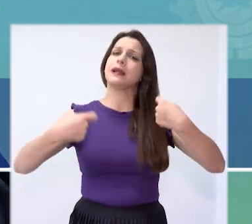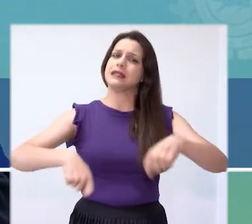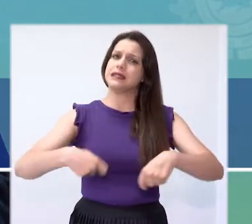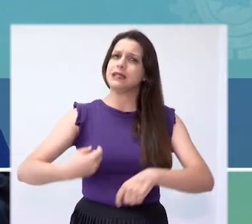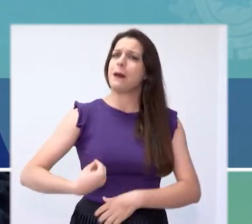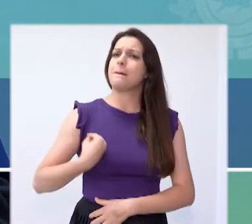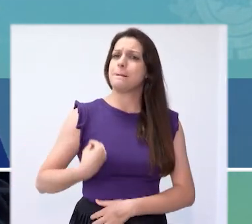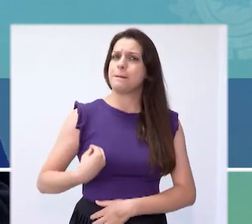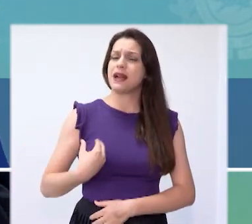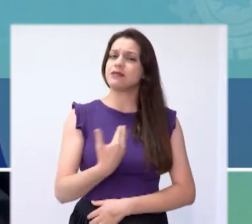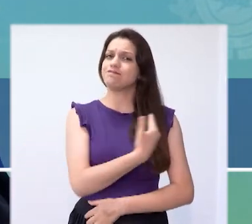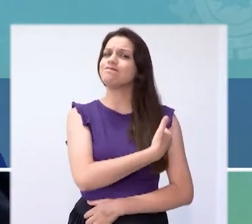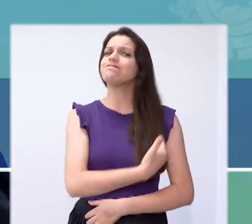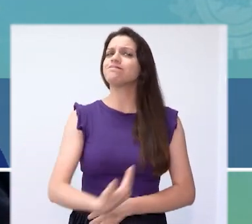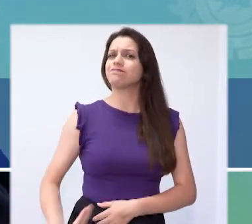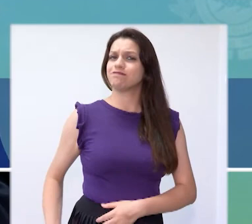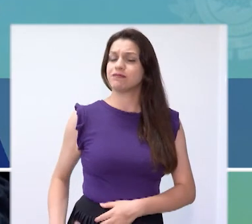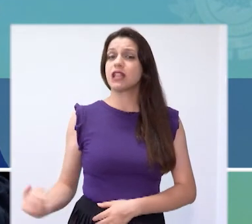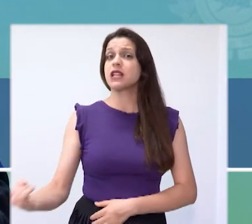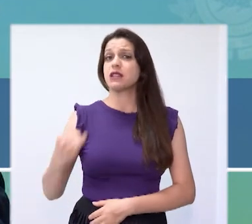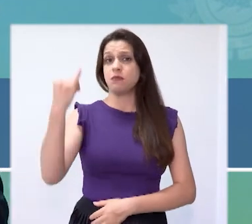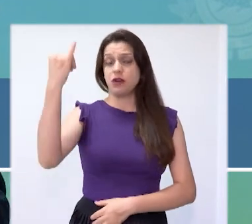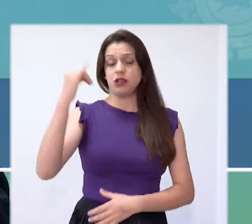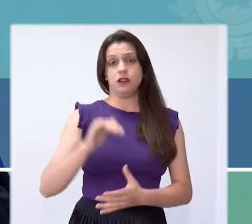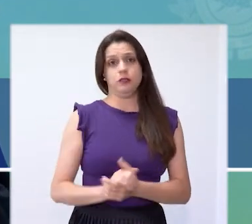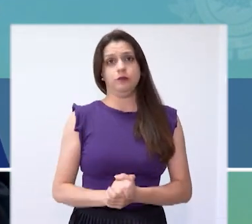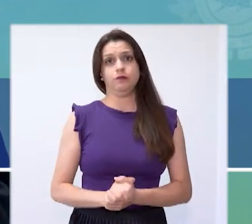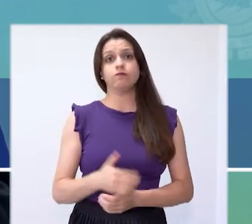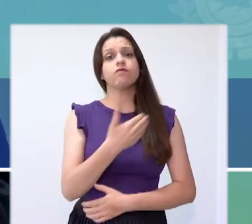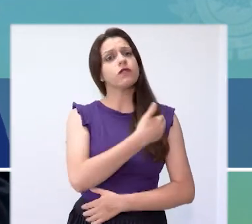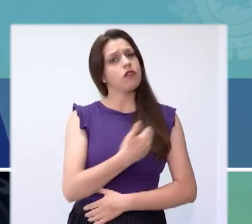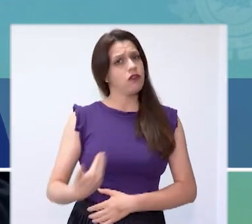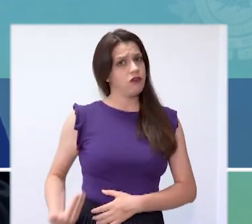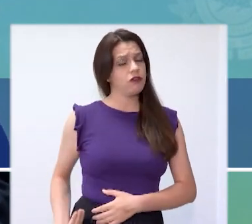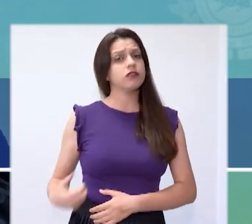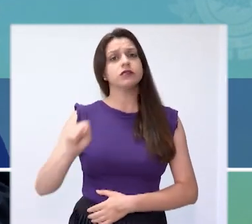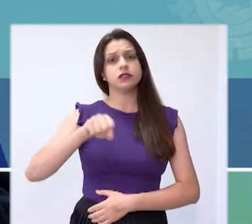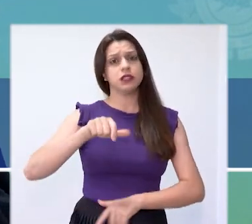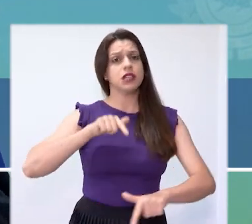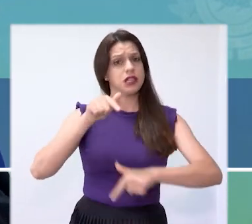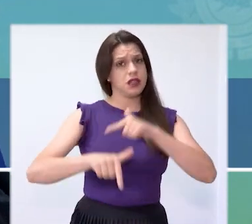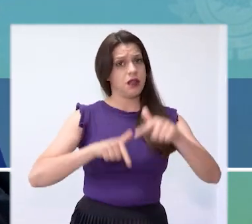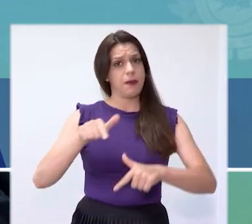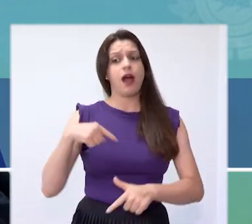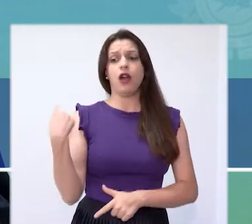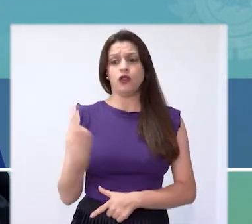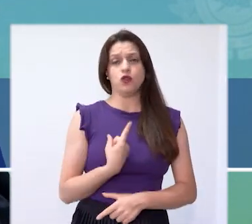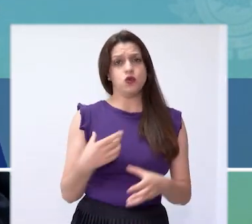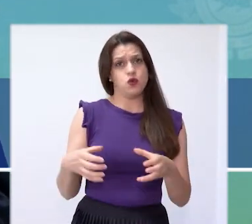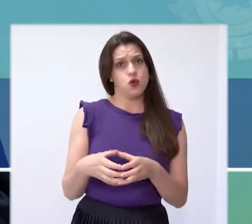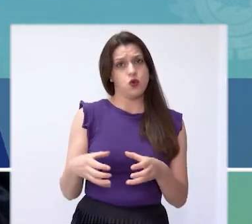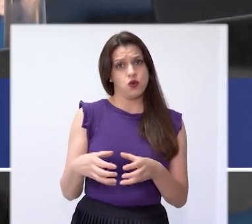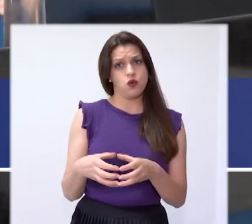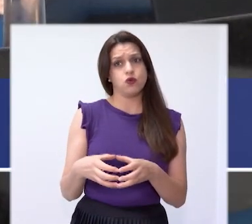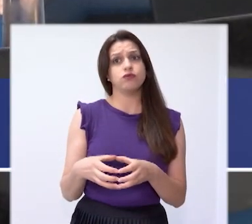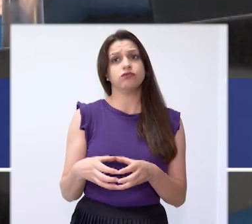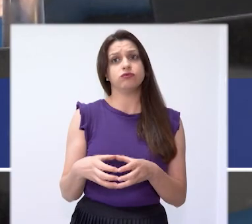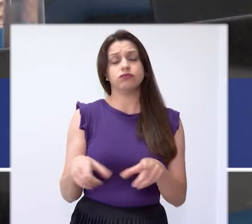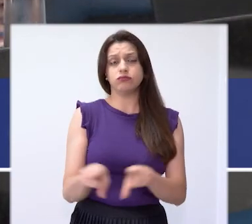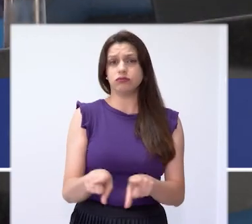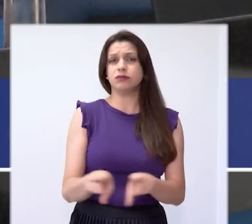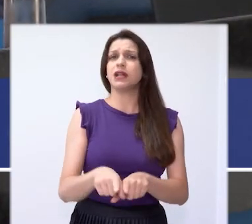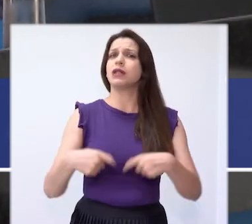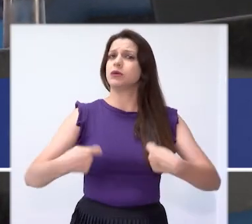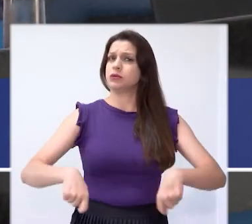a participação de todos, principalmente do governo, é muito importante. O governo tem feito a sua parte, nós